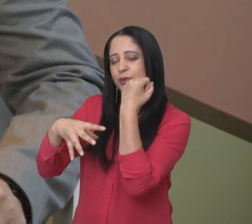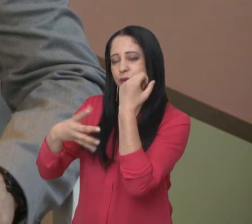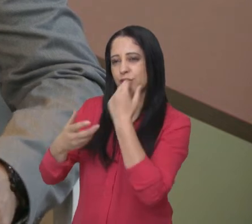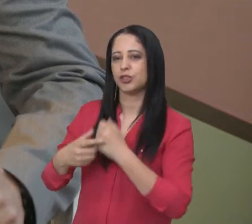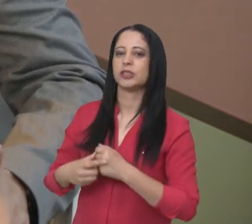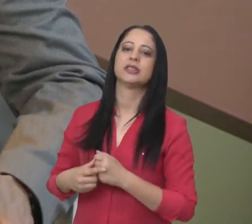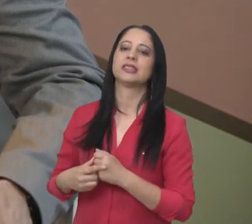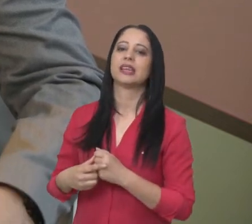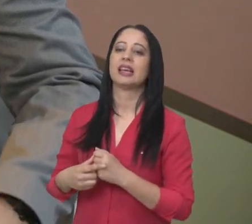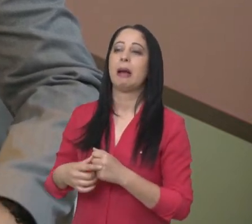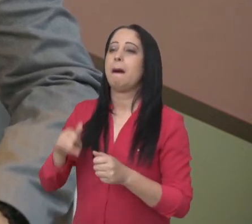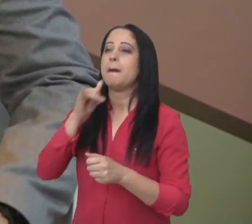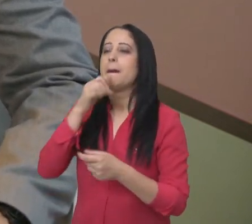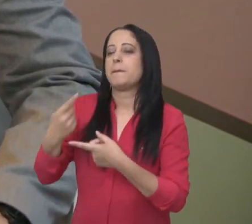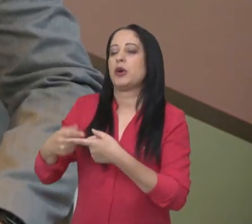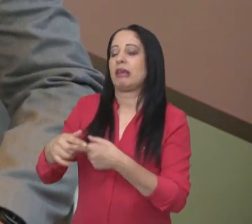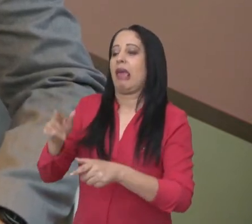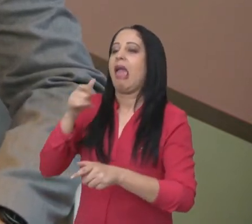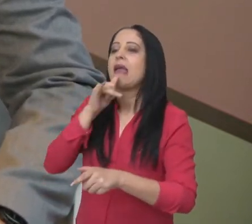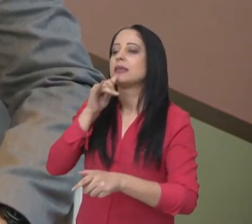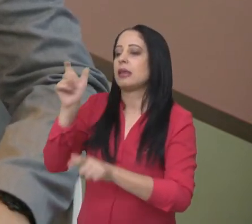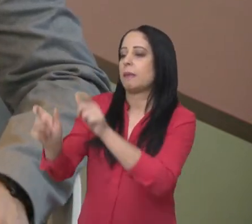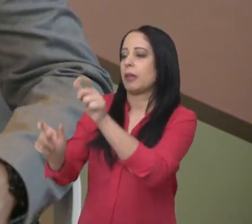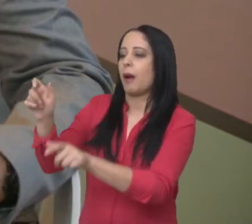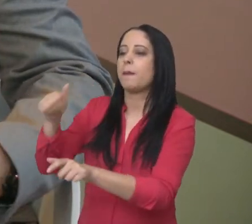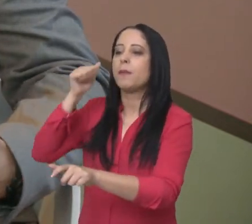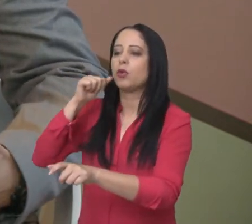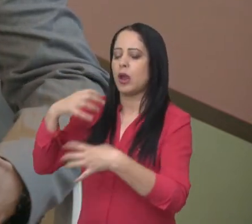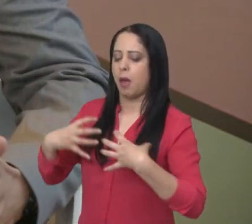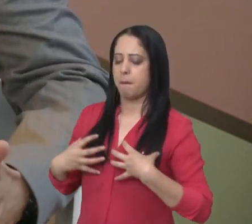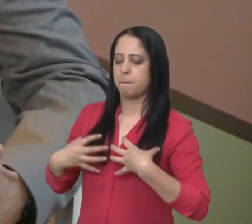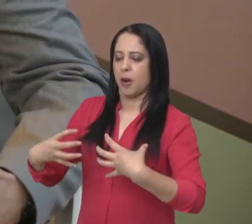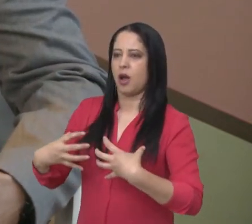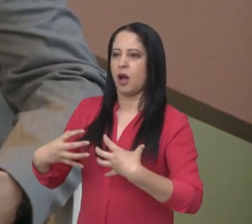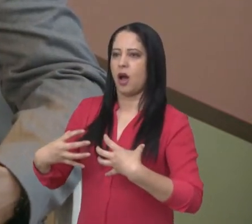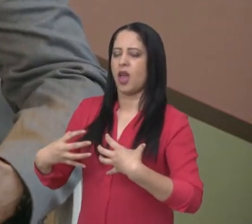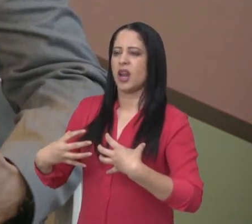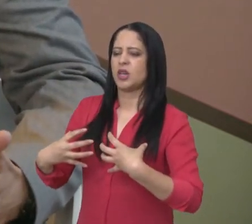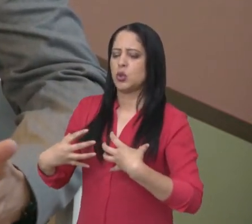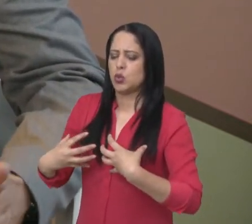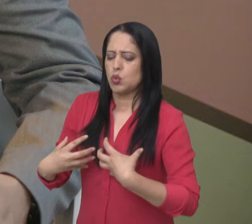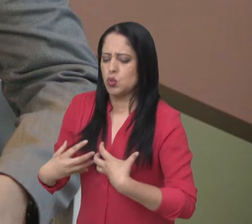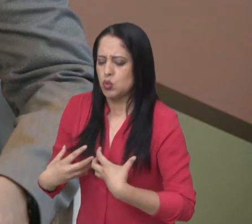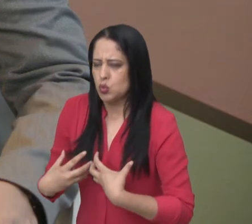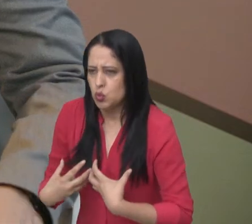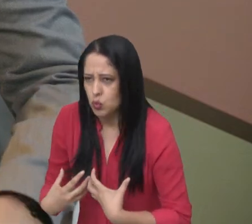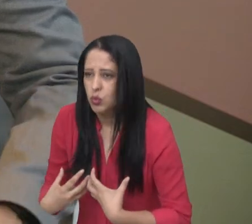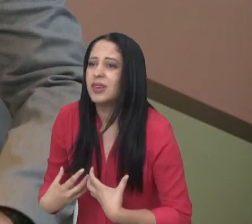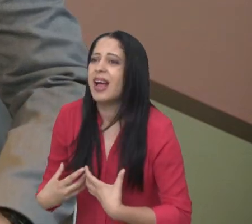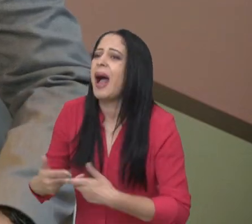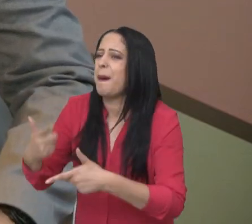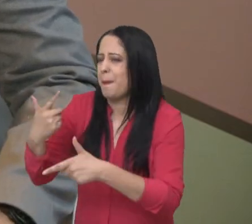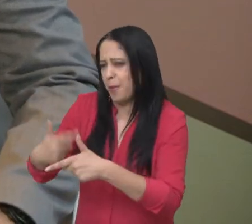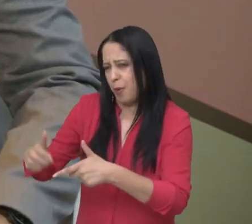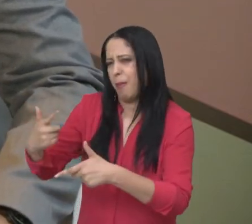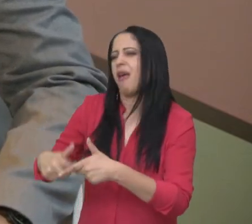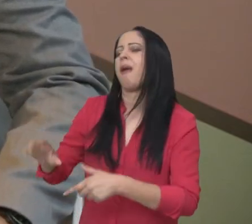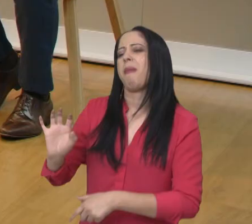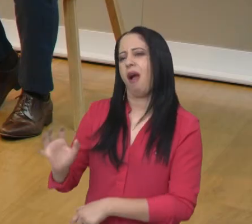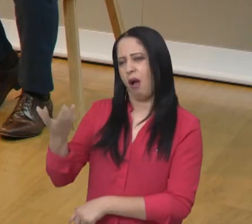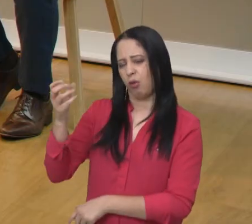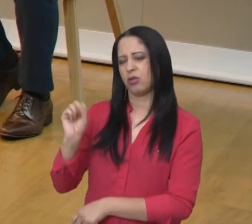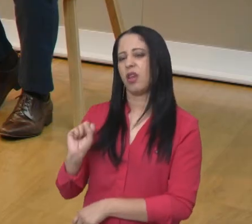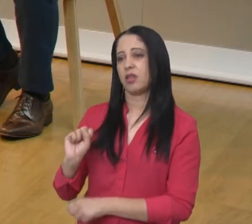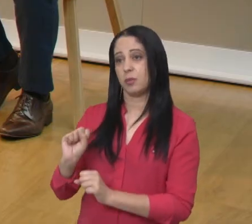como maneira a compensar a musculatura paravertebral, gerando uma contração muito grande e que pode gerar problemas na coluna.